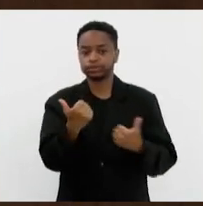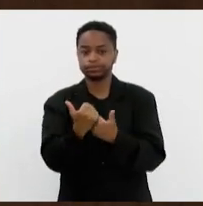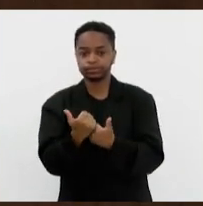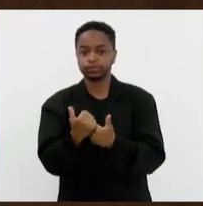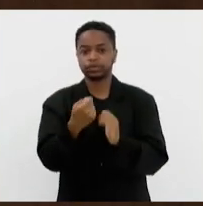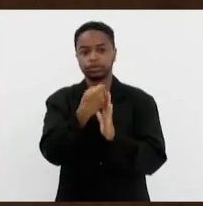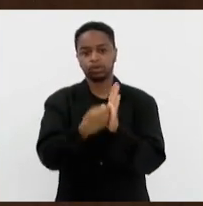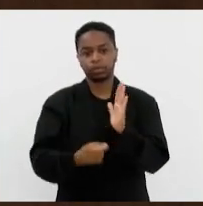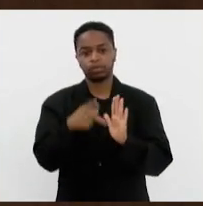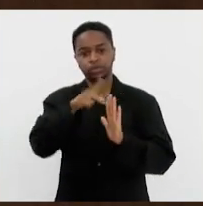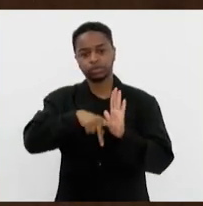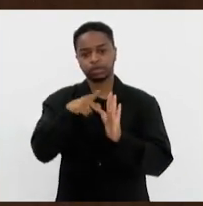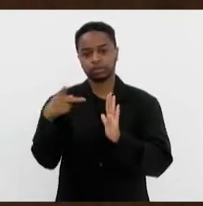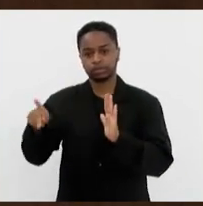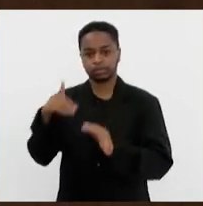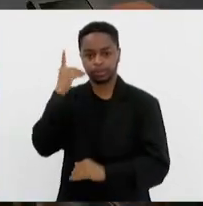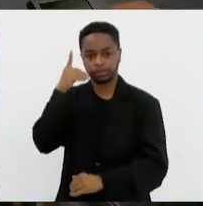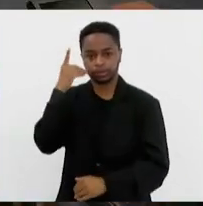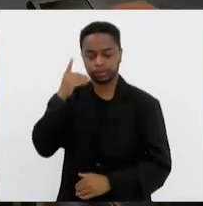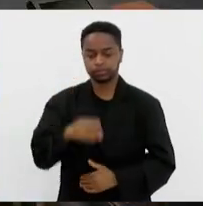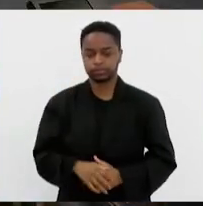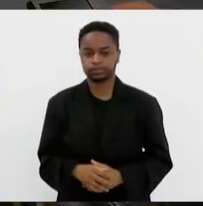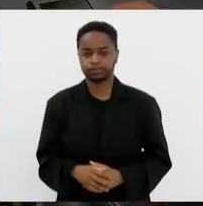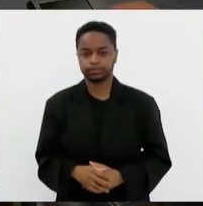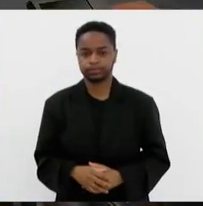Vitor Júnior.